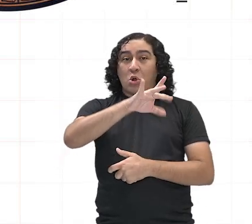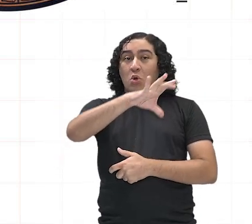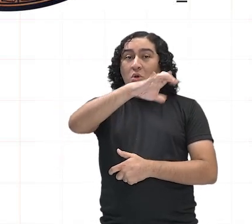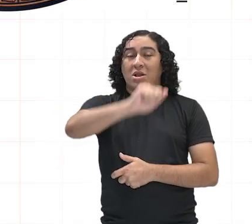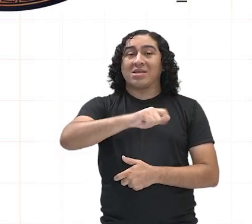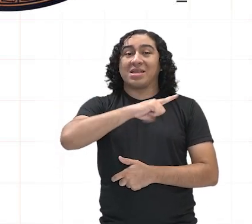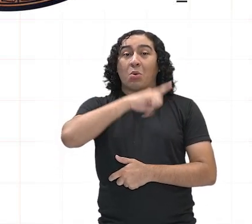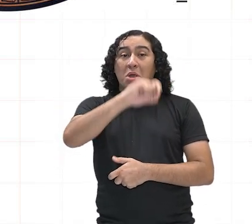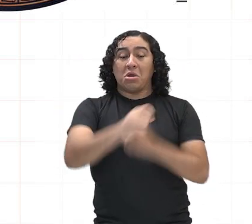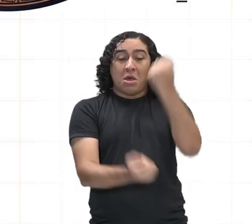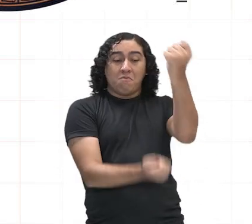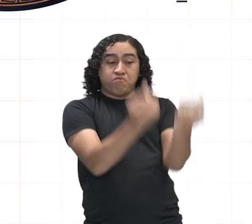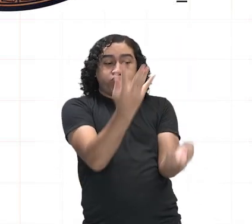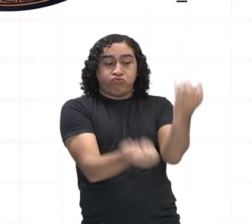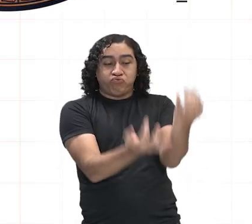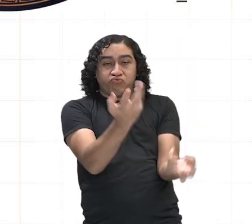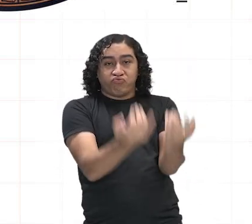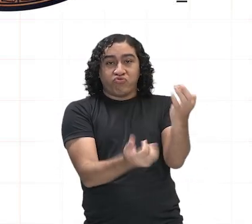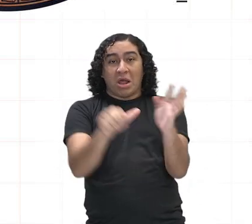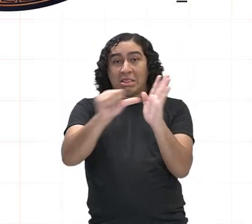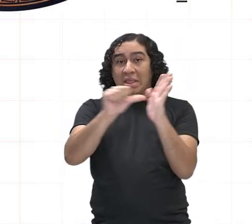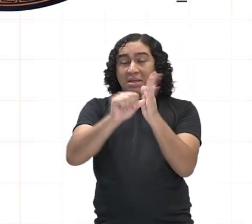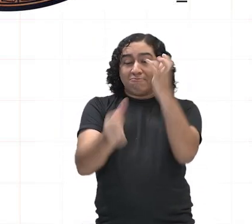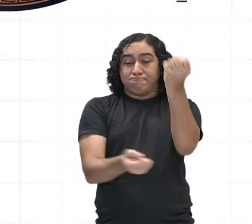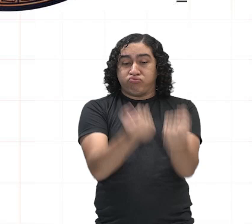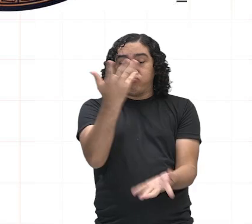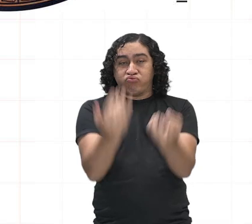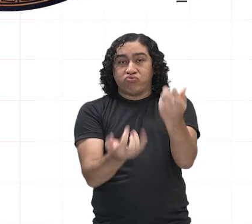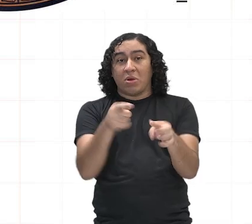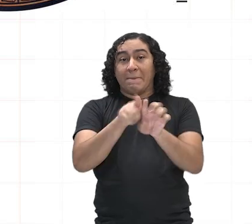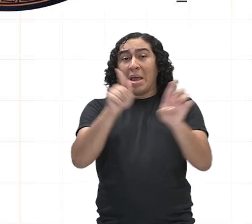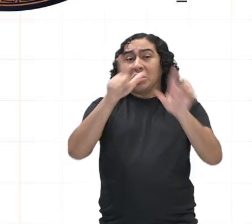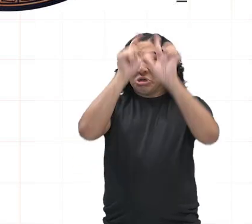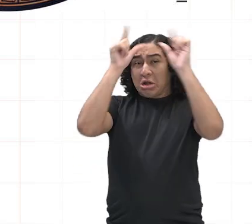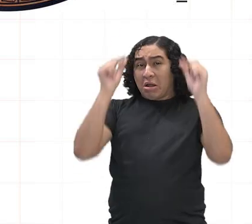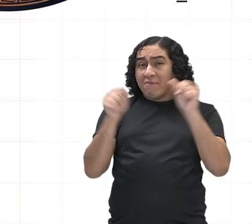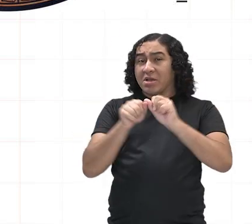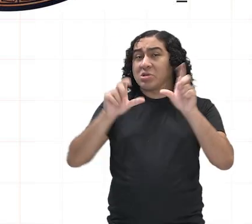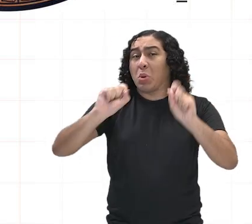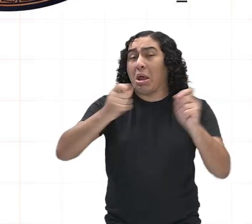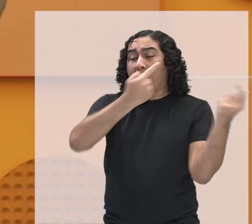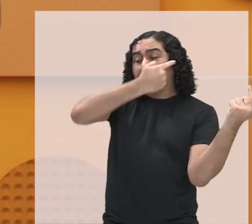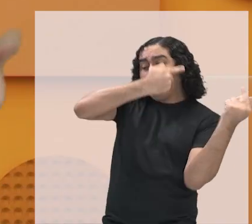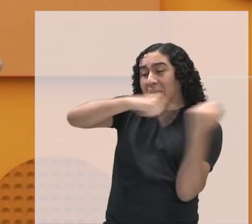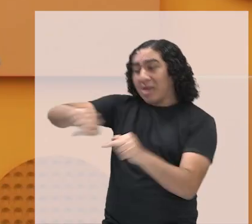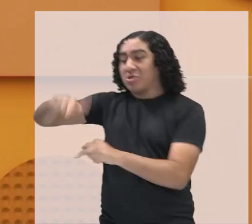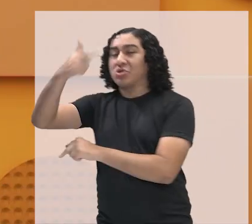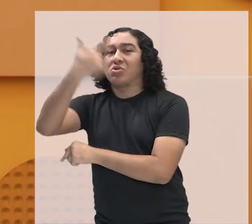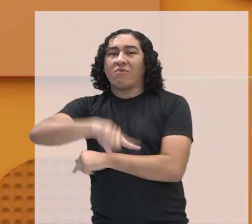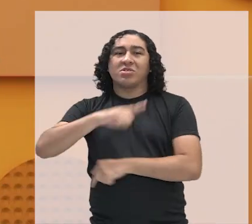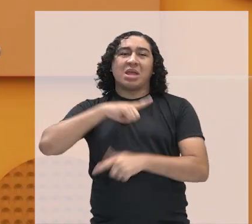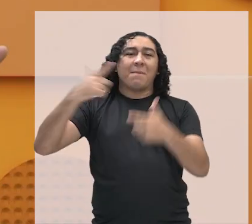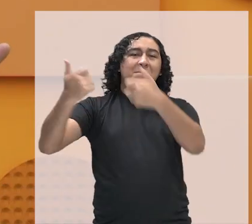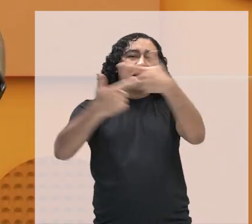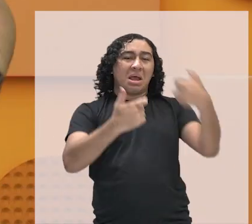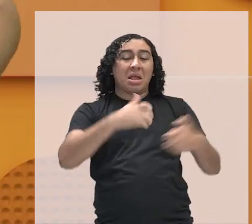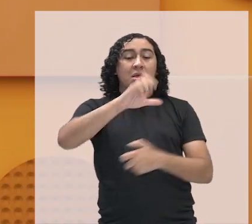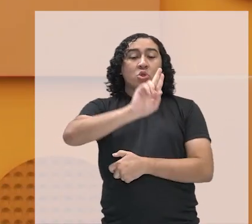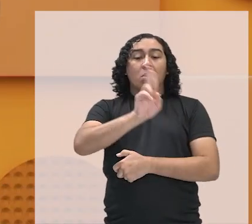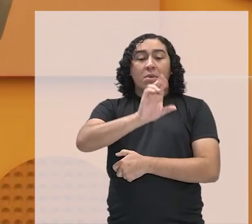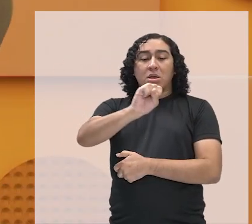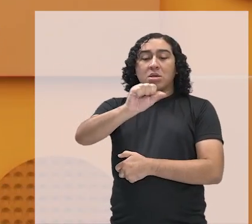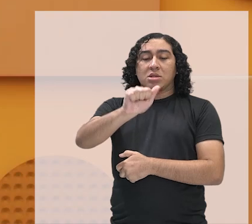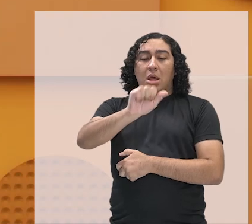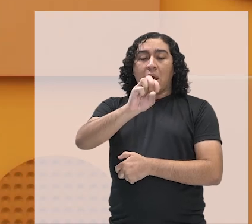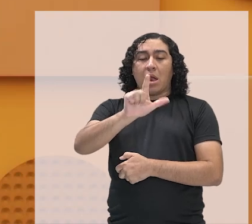incendiou Atenas. Só que aí, claro, os gregos fizeram então o quê? A contraofensiva, que foi então a batalha de Salamina, tá?